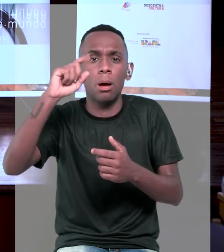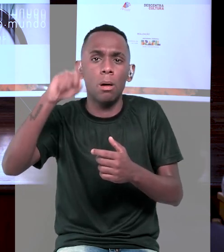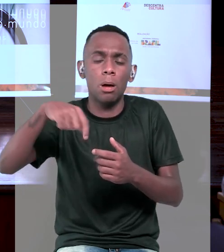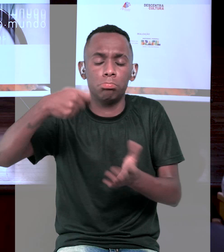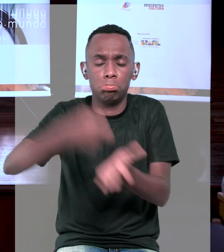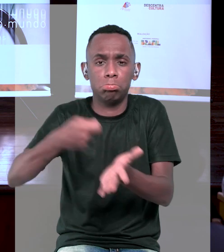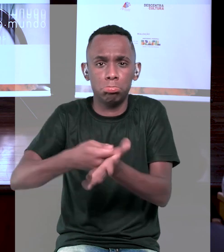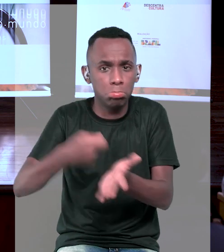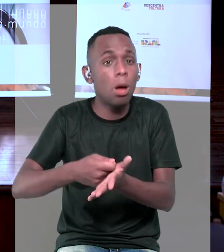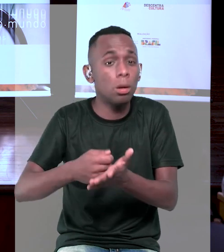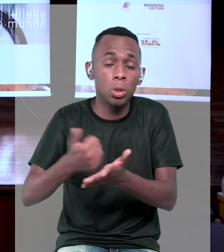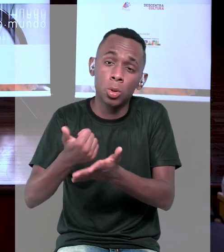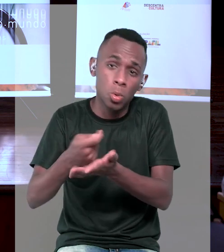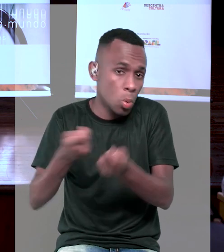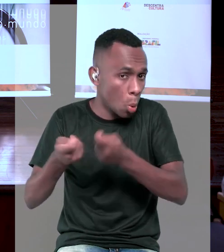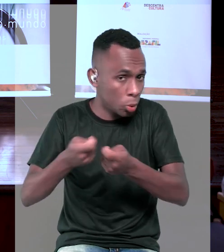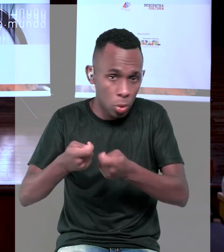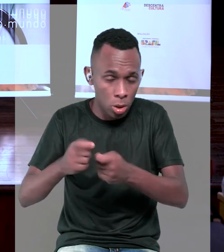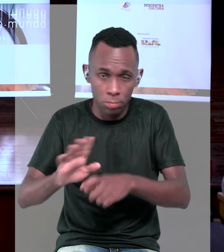Ferdinand de Saussure,